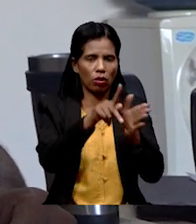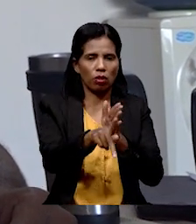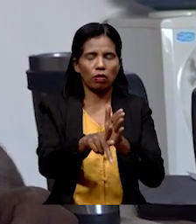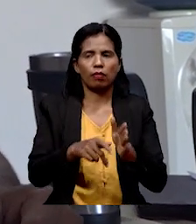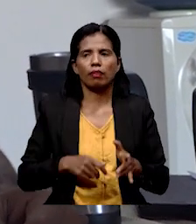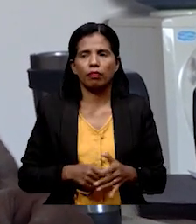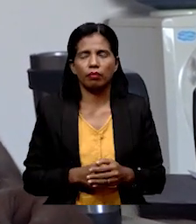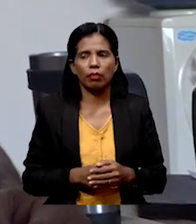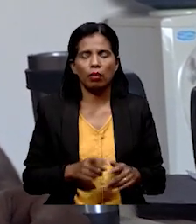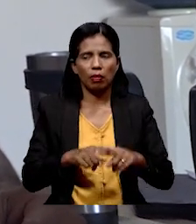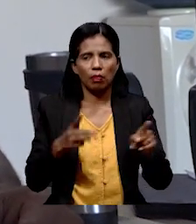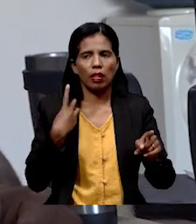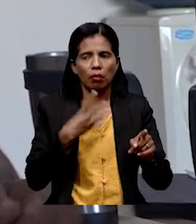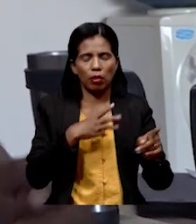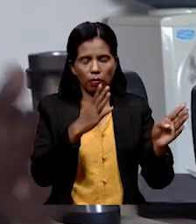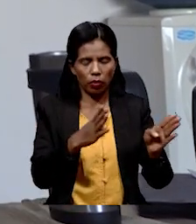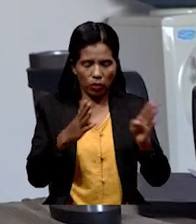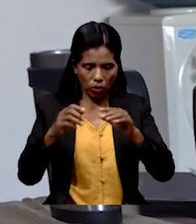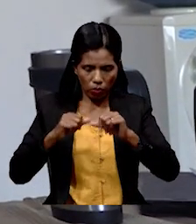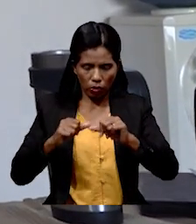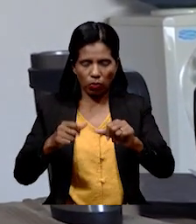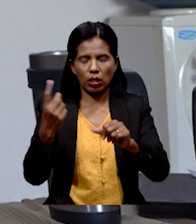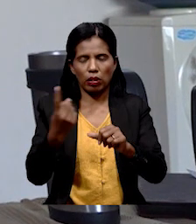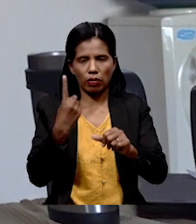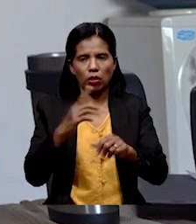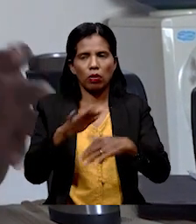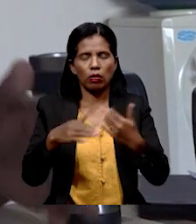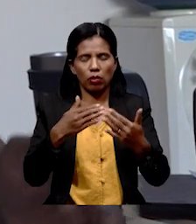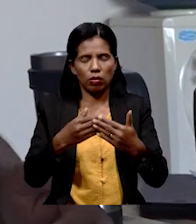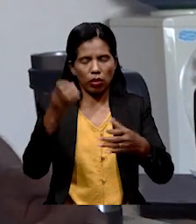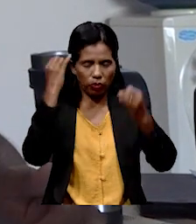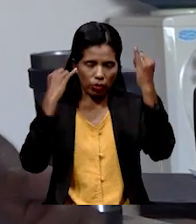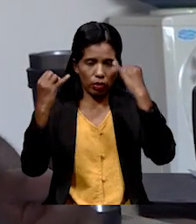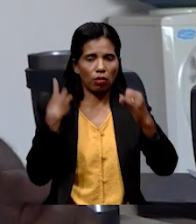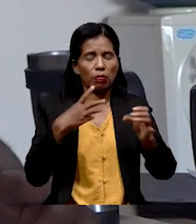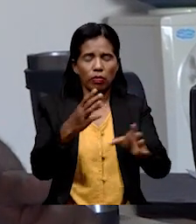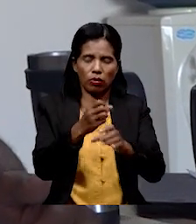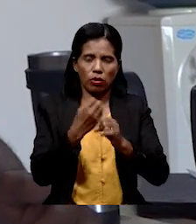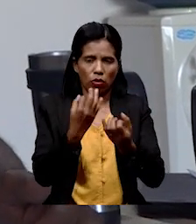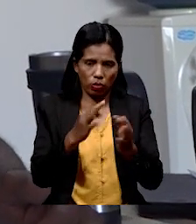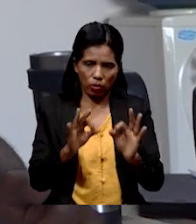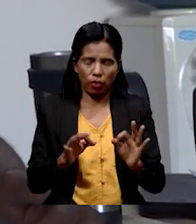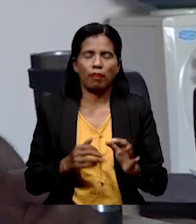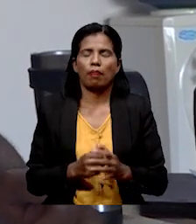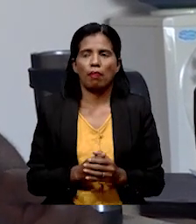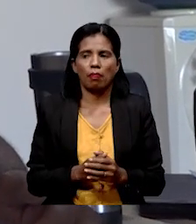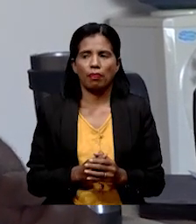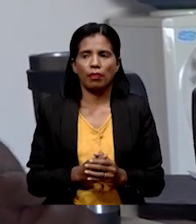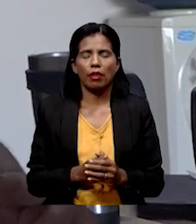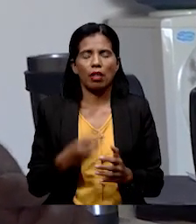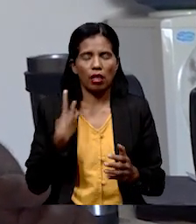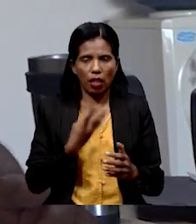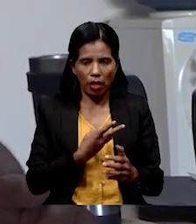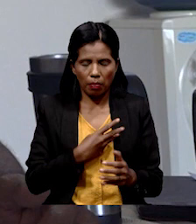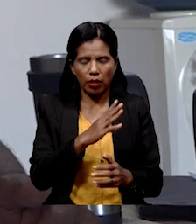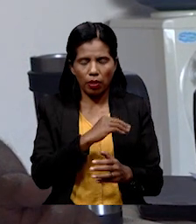Sala. Me vê a mim, processo lá na Fatim, e outra informação a me recolheu tu, a mim, não a minha investigação